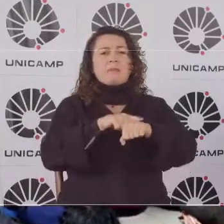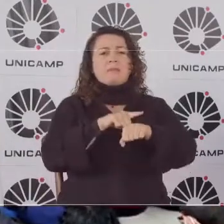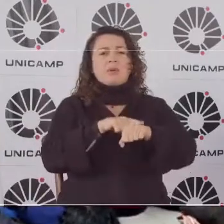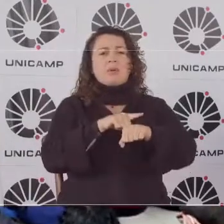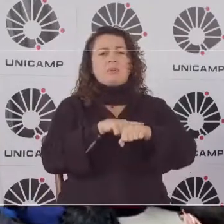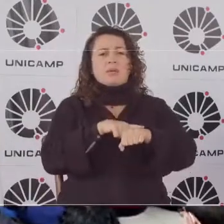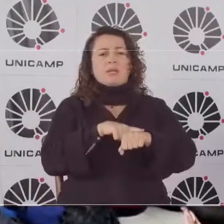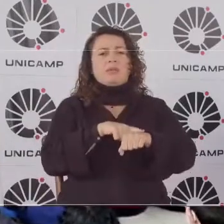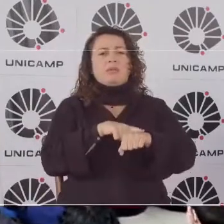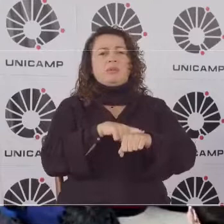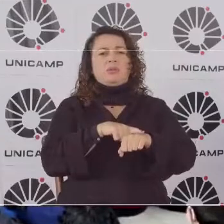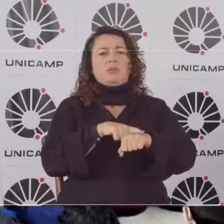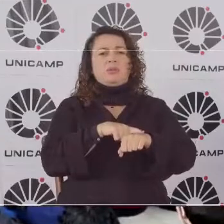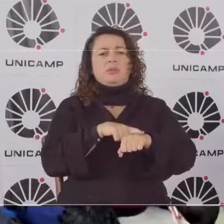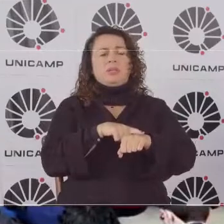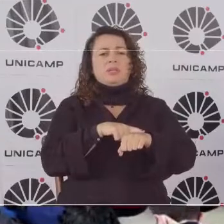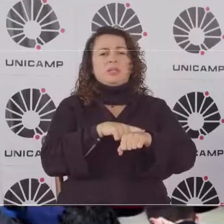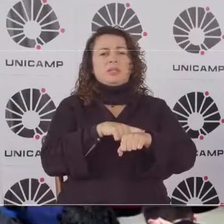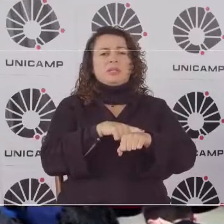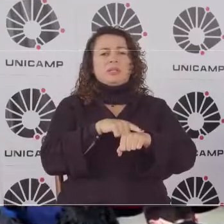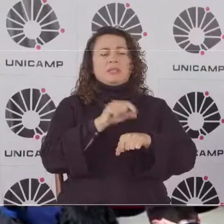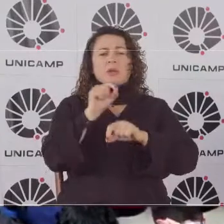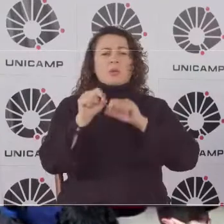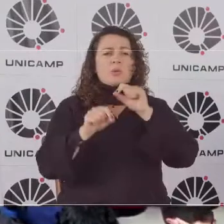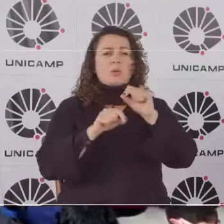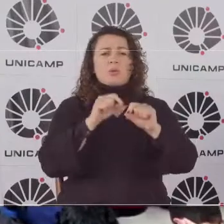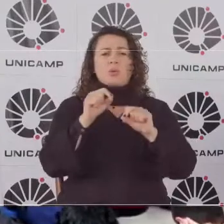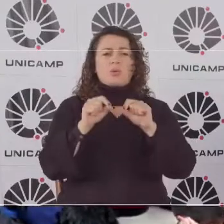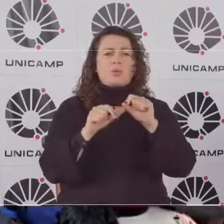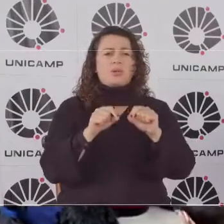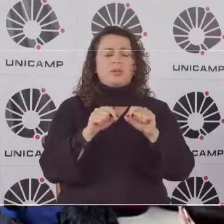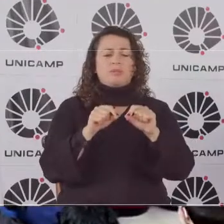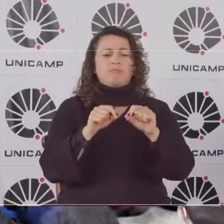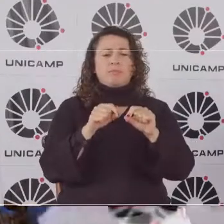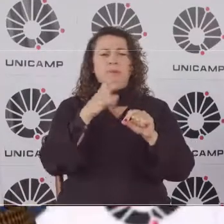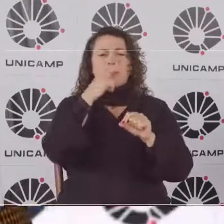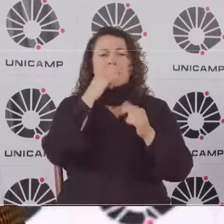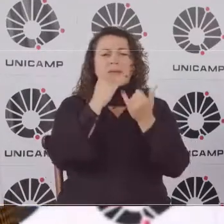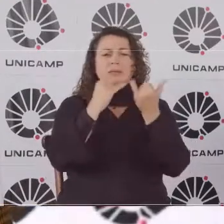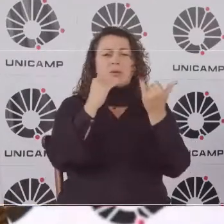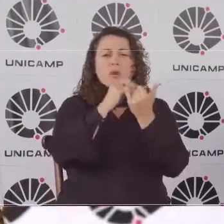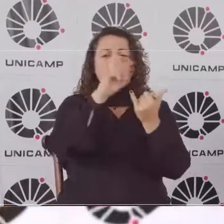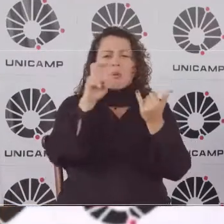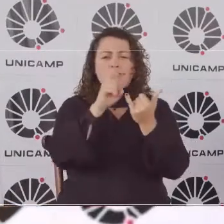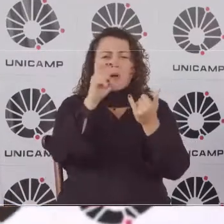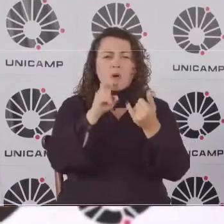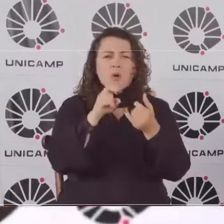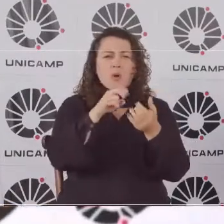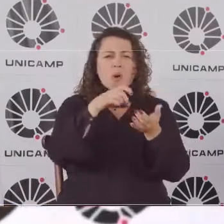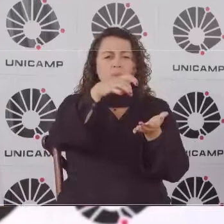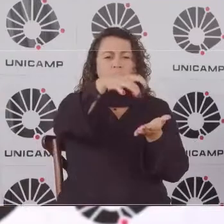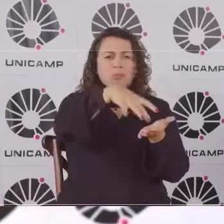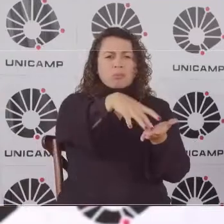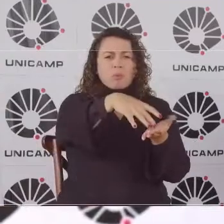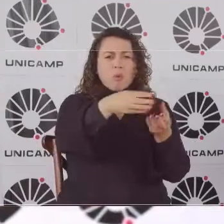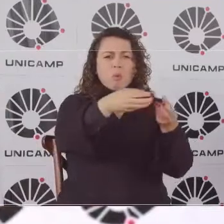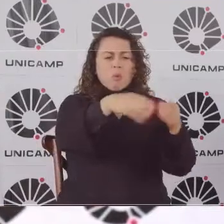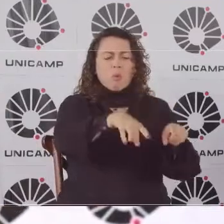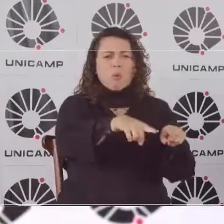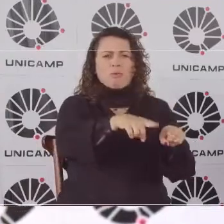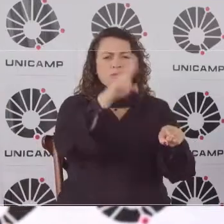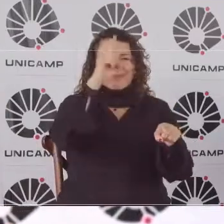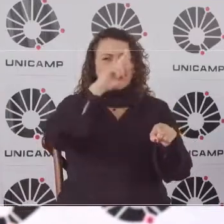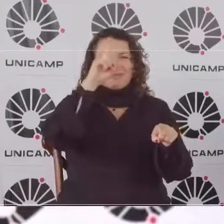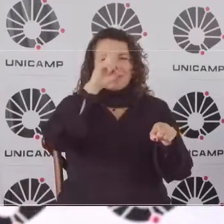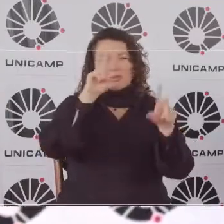em que é posto no ninho o ovo da serpente para lembrar aqui o